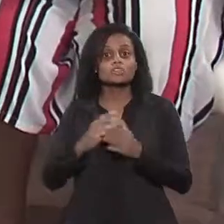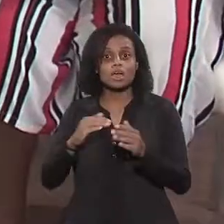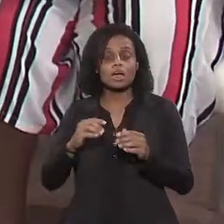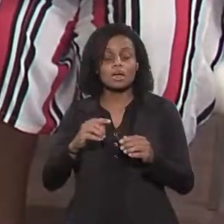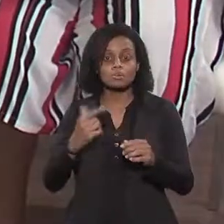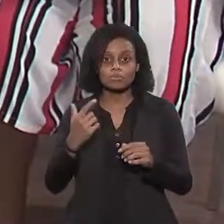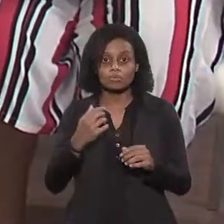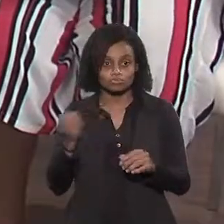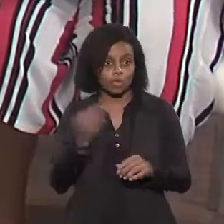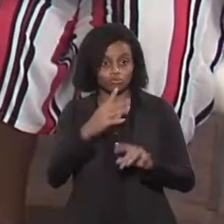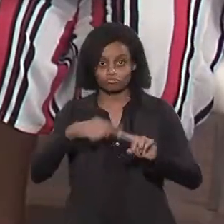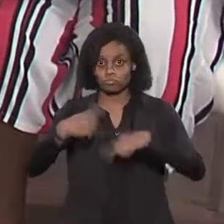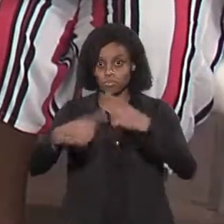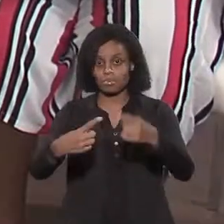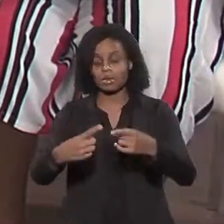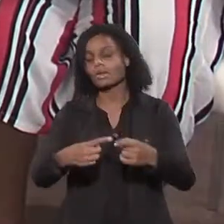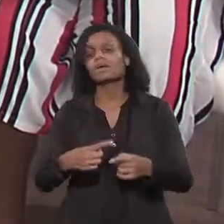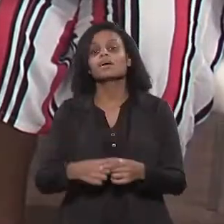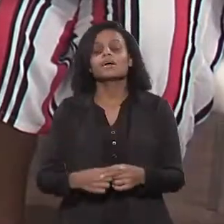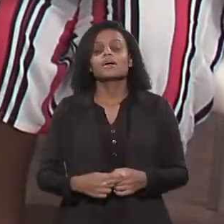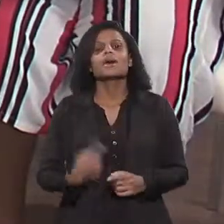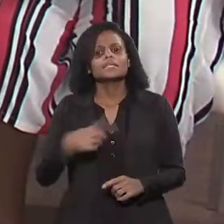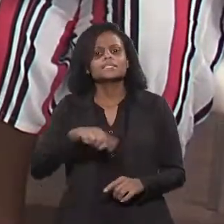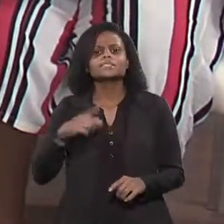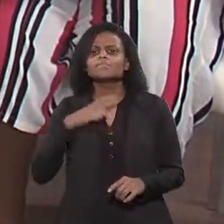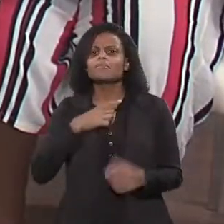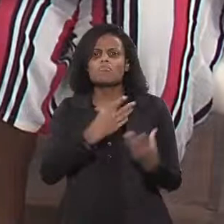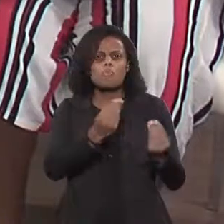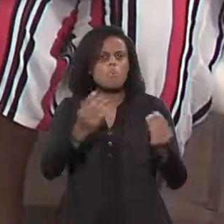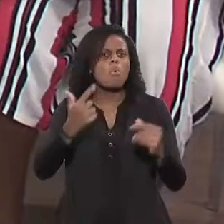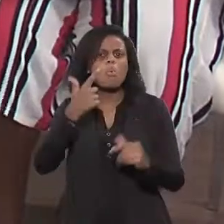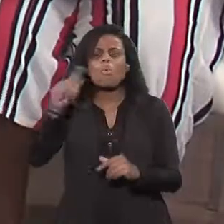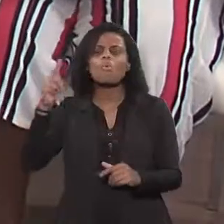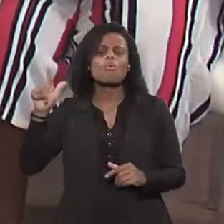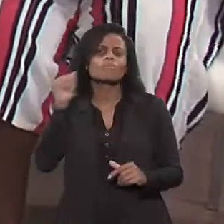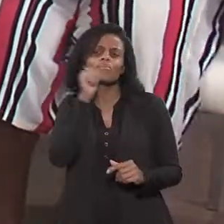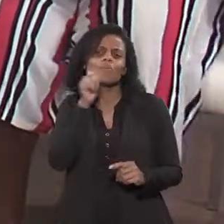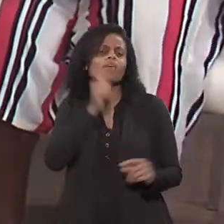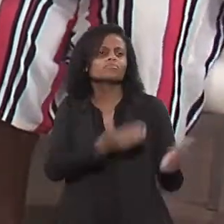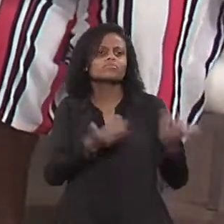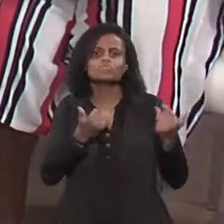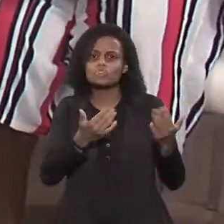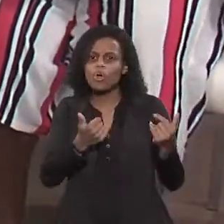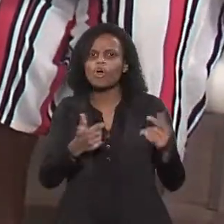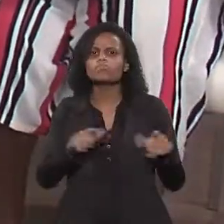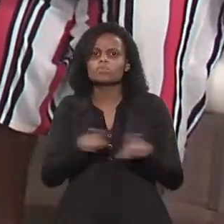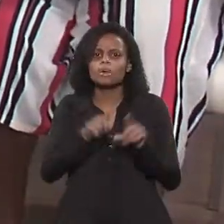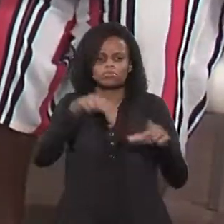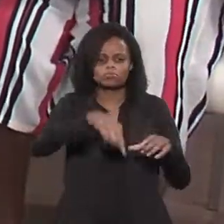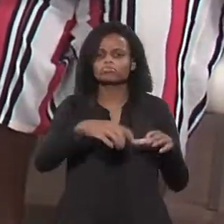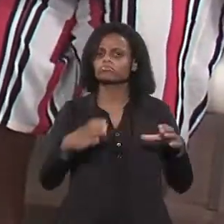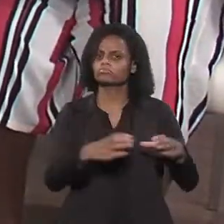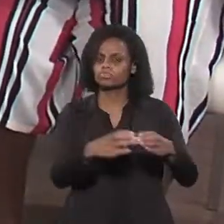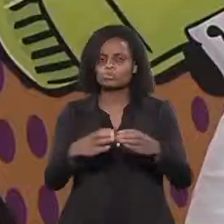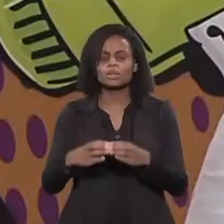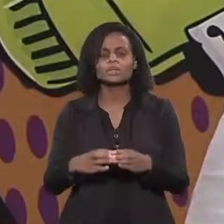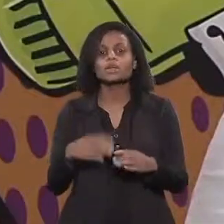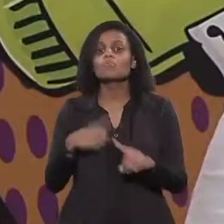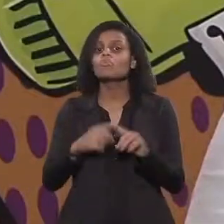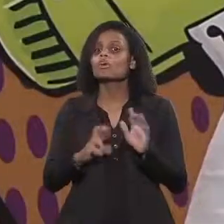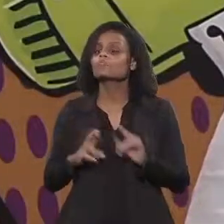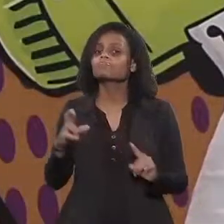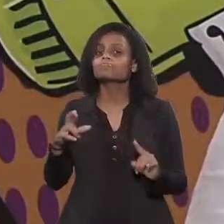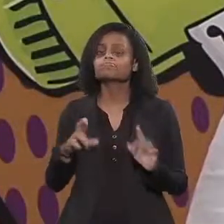próxima geração, após a Dani, a gente vai ter outras mulheres jovens ocupando esse mesmo lugar, porque